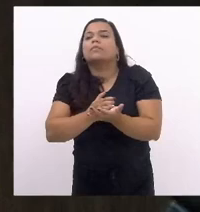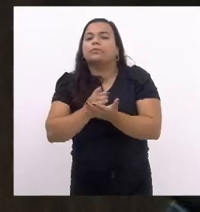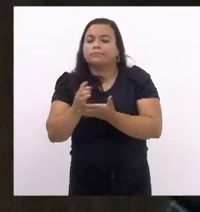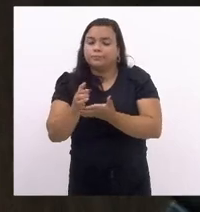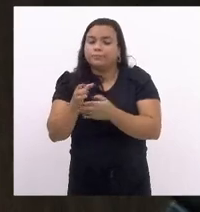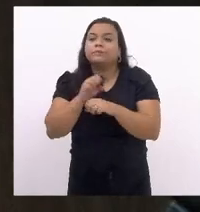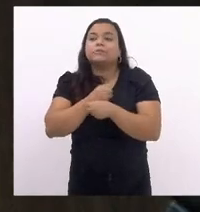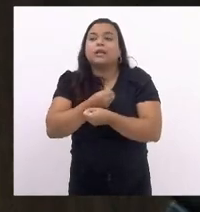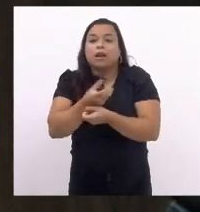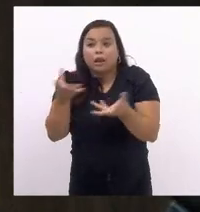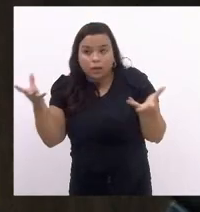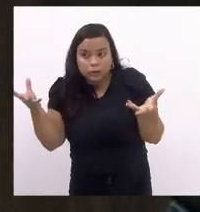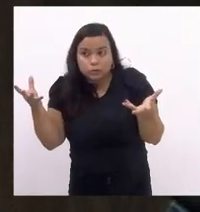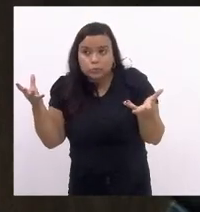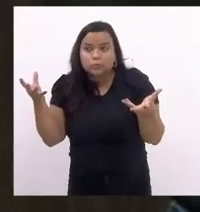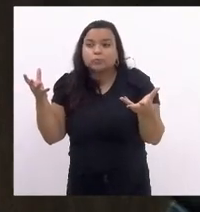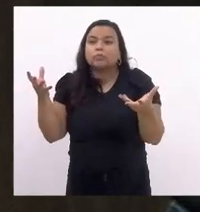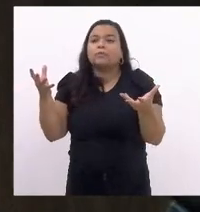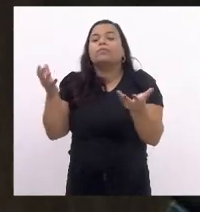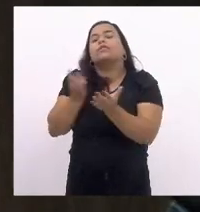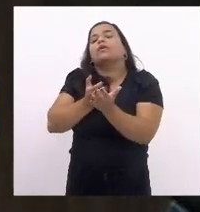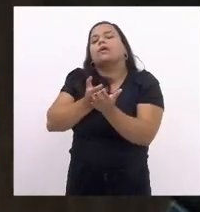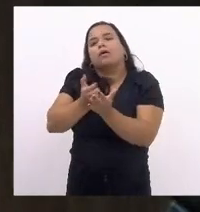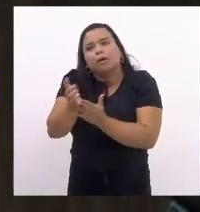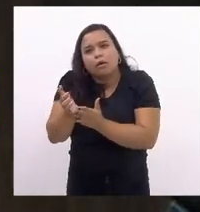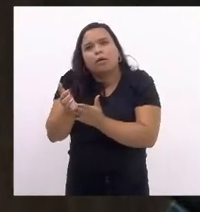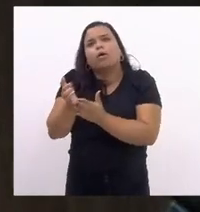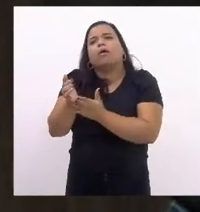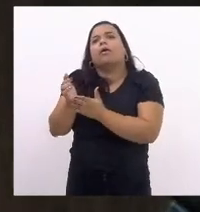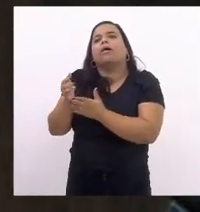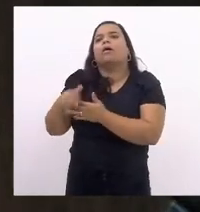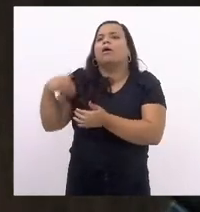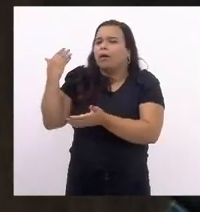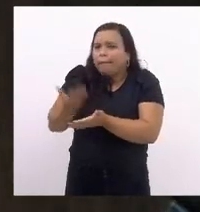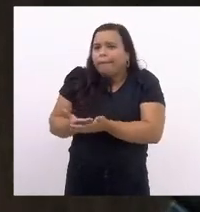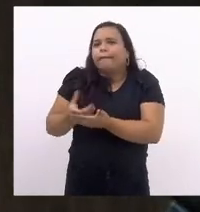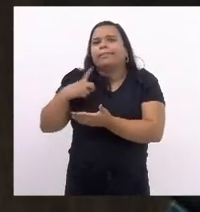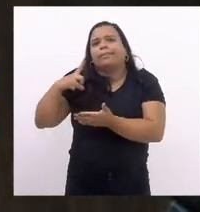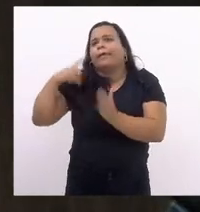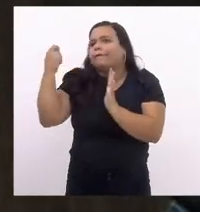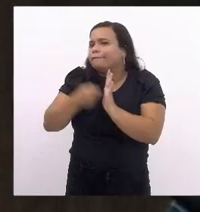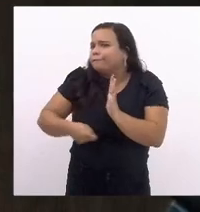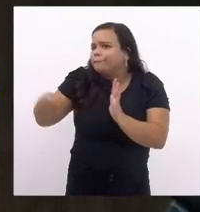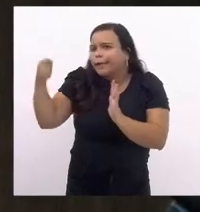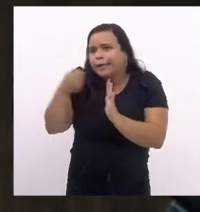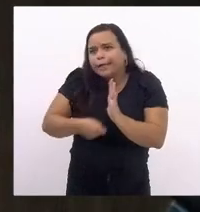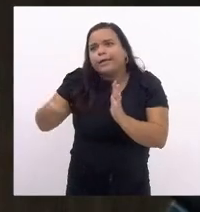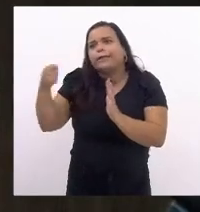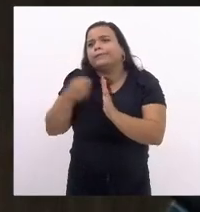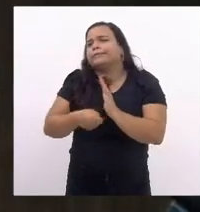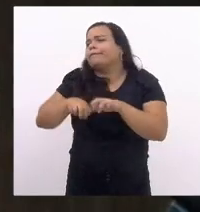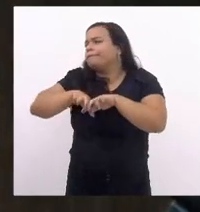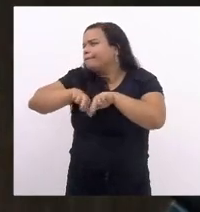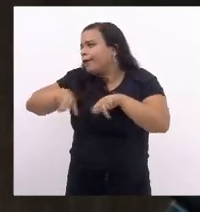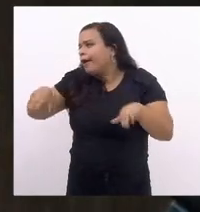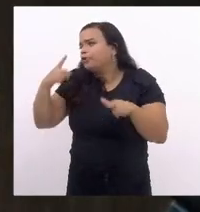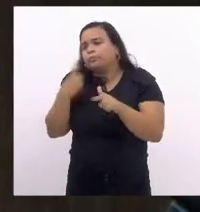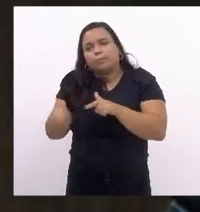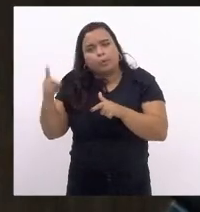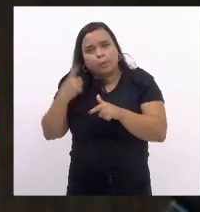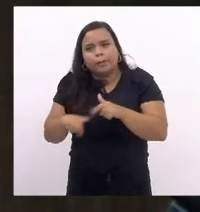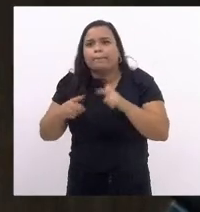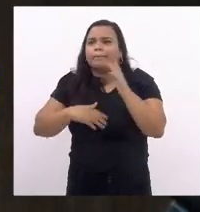seu lançamento, a sua instauração, vem enfrentando sucessivos problemas de execução,